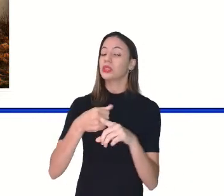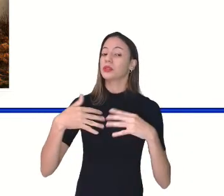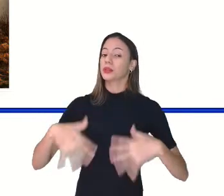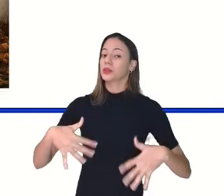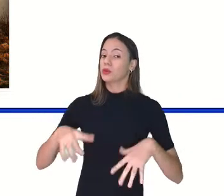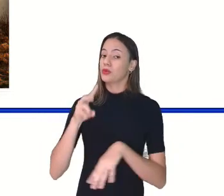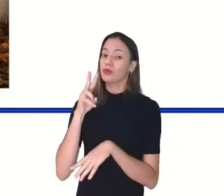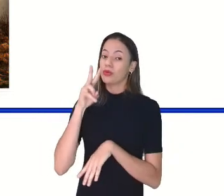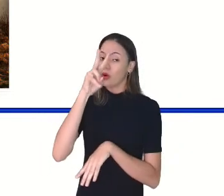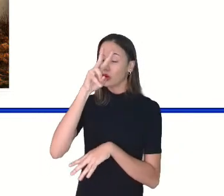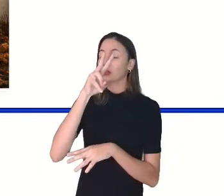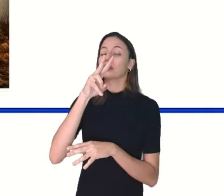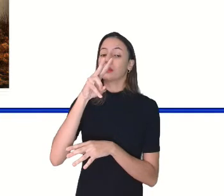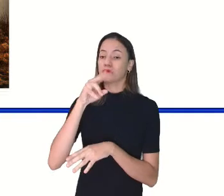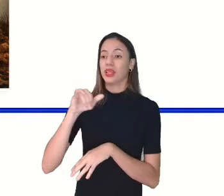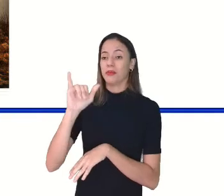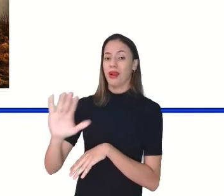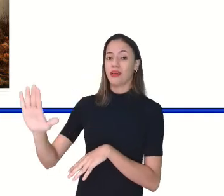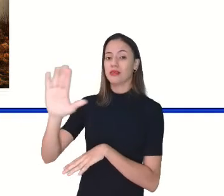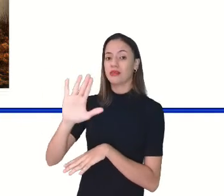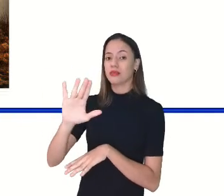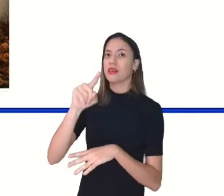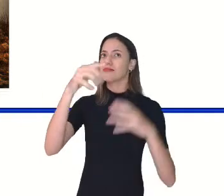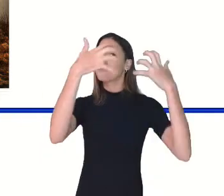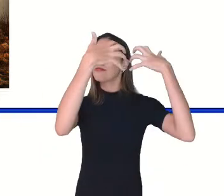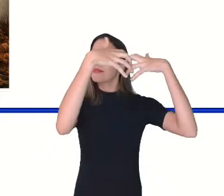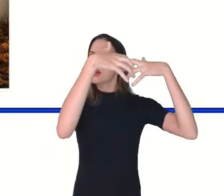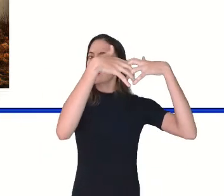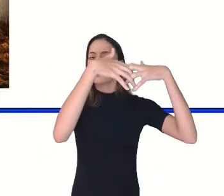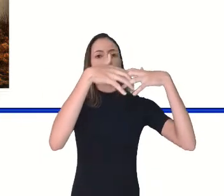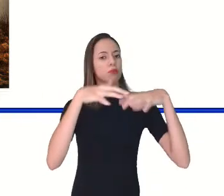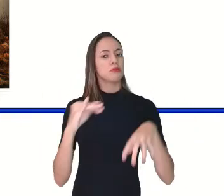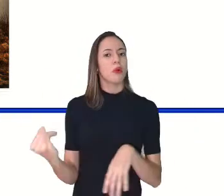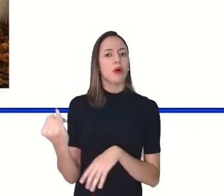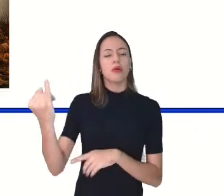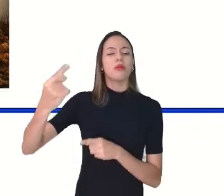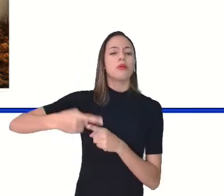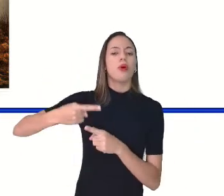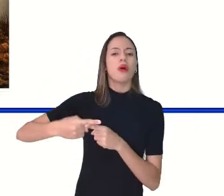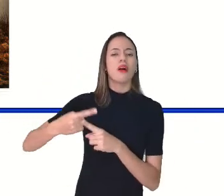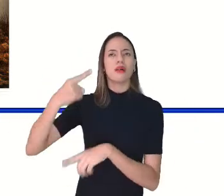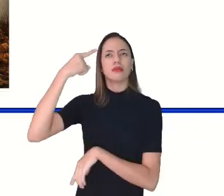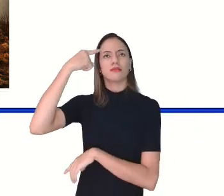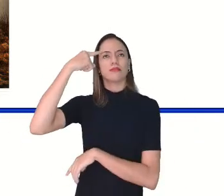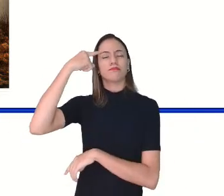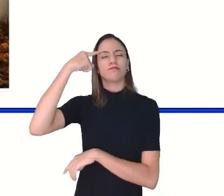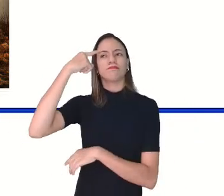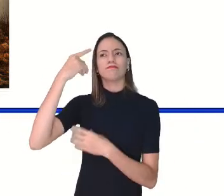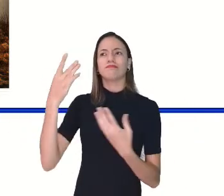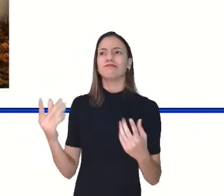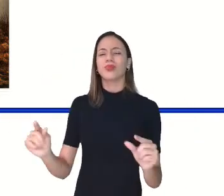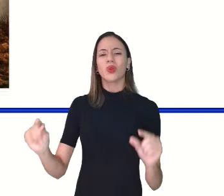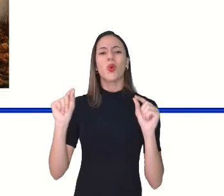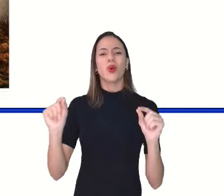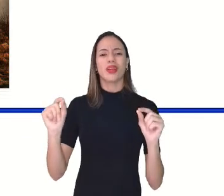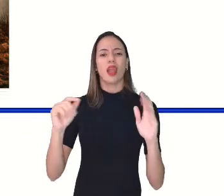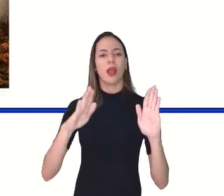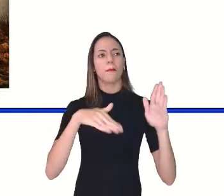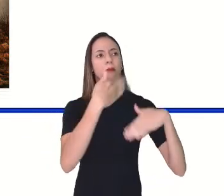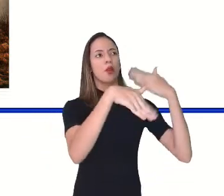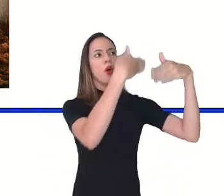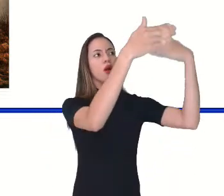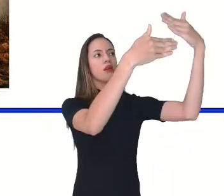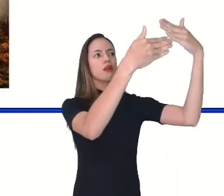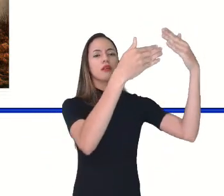aí. E boa reflexão, né, gente? Porque a gente coloca em xeque o que é esse progresso, né?